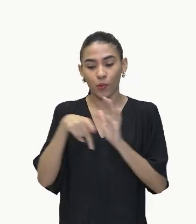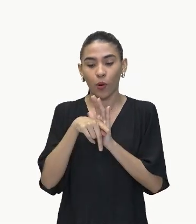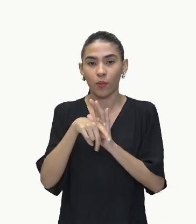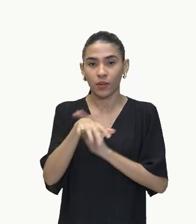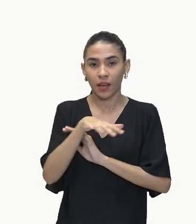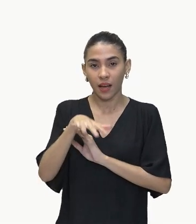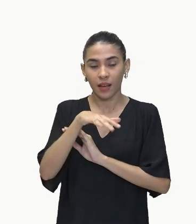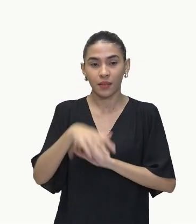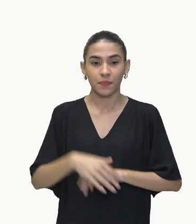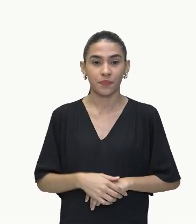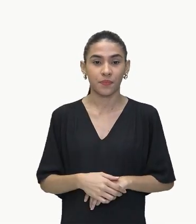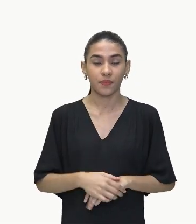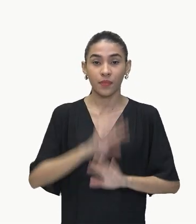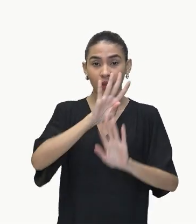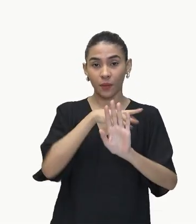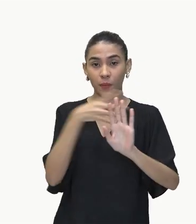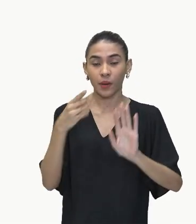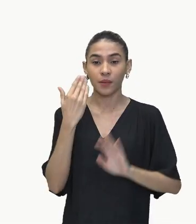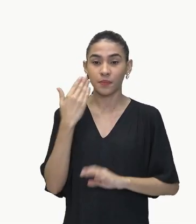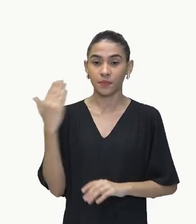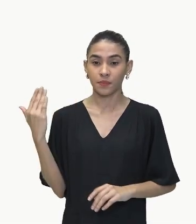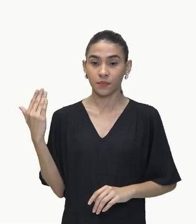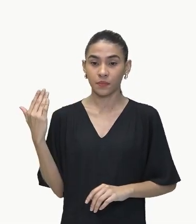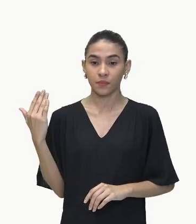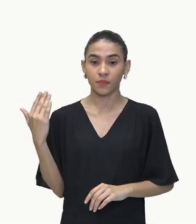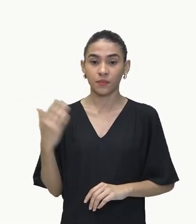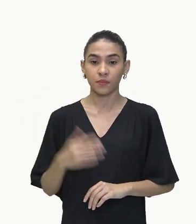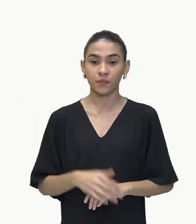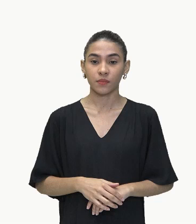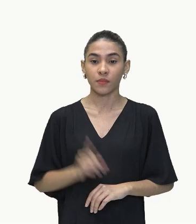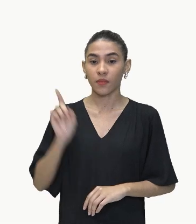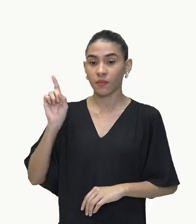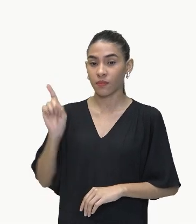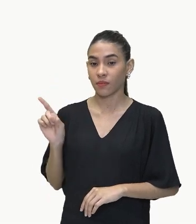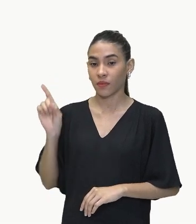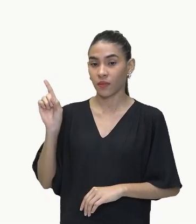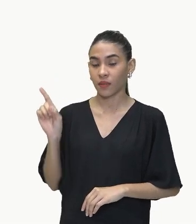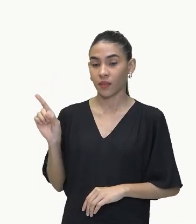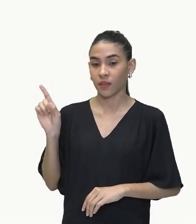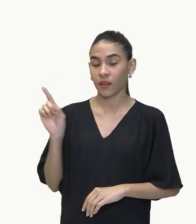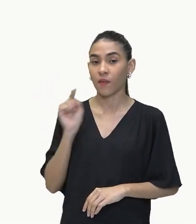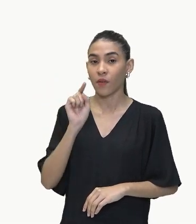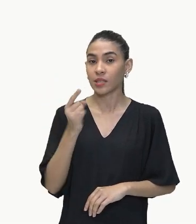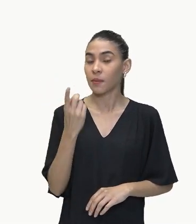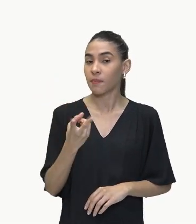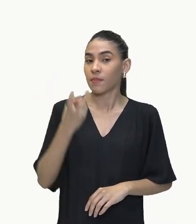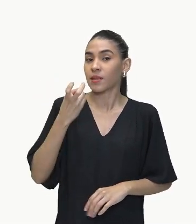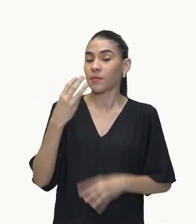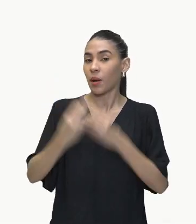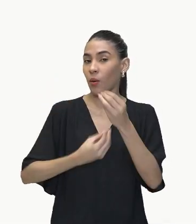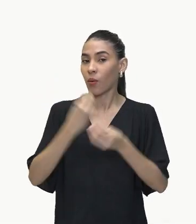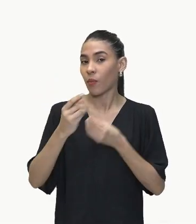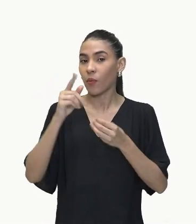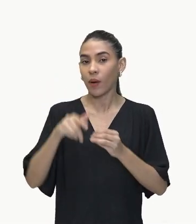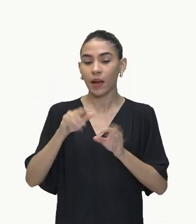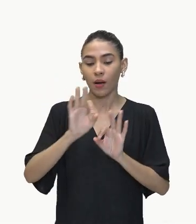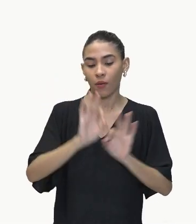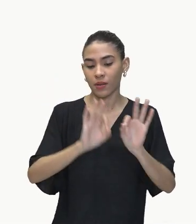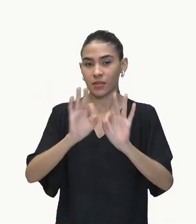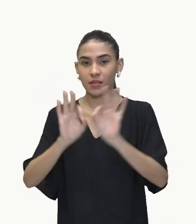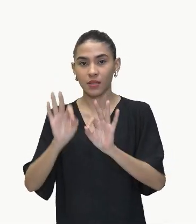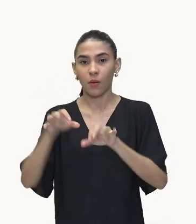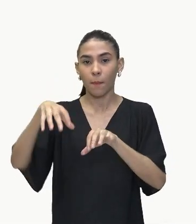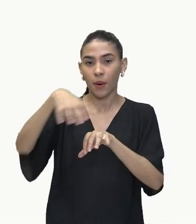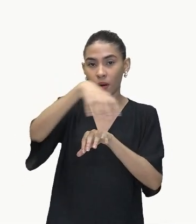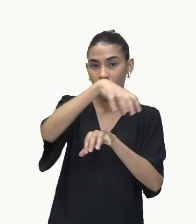vamos observar aqui um quadro que nós temos para que vocês observem como que é essa distribuição regional